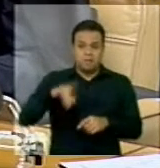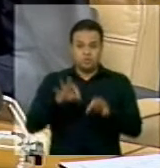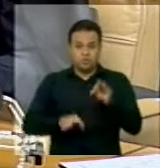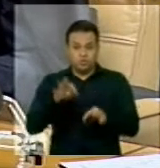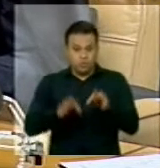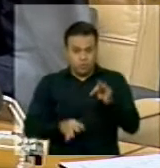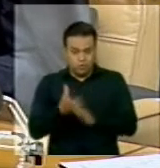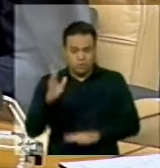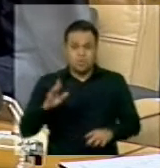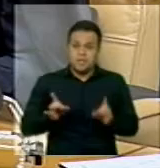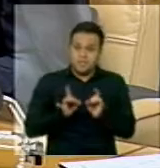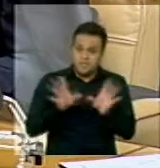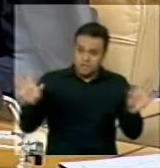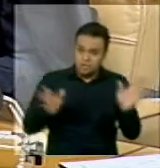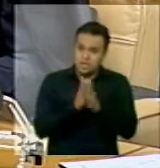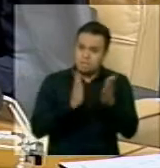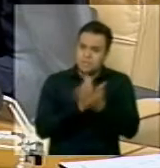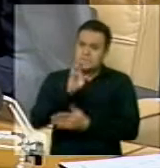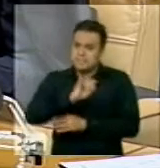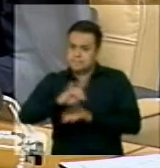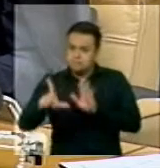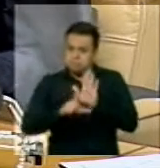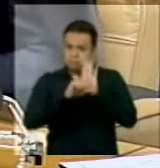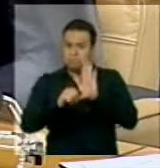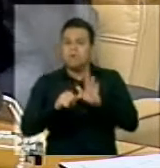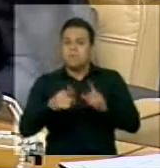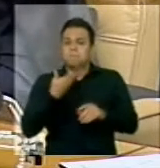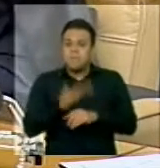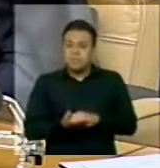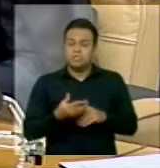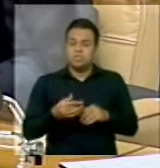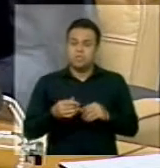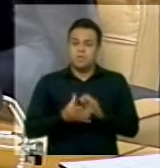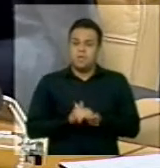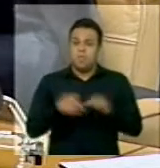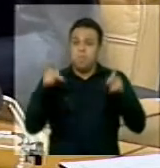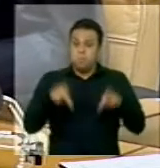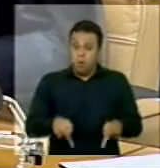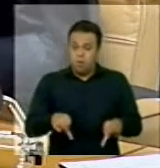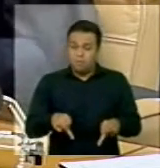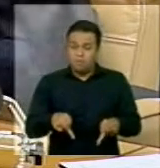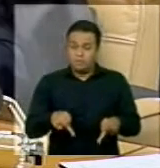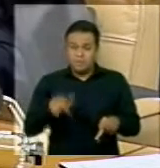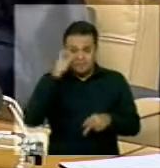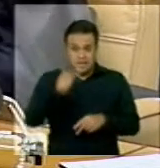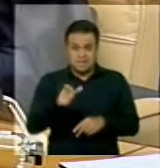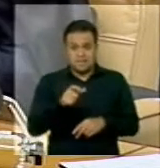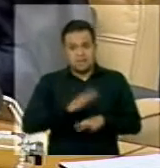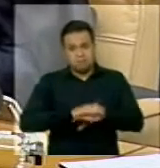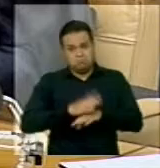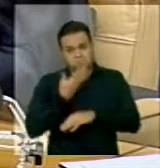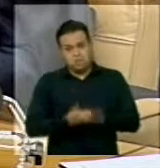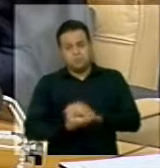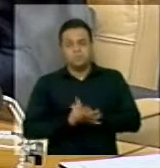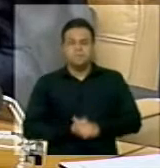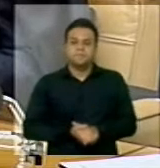nacional para solucionar as reivindicações de terras formuladas pelos povos interessados.